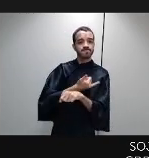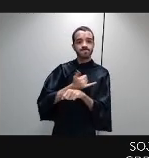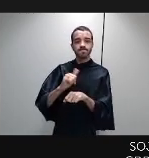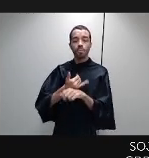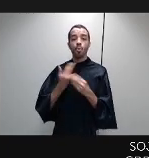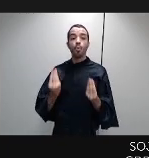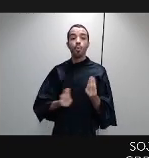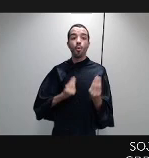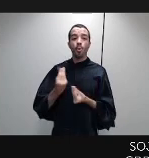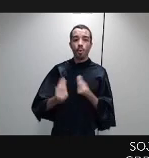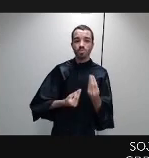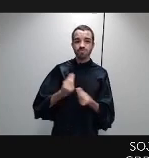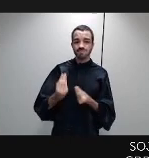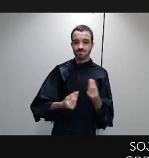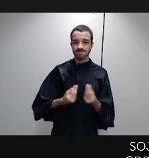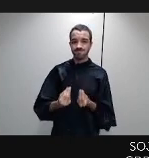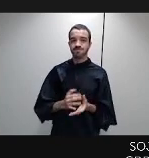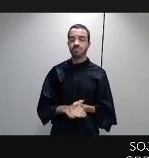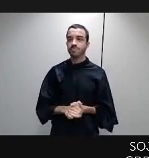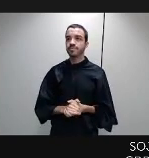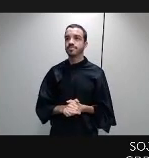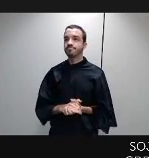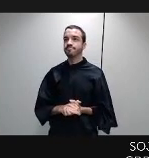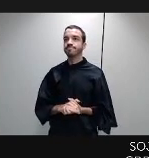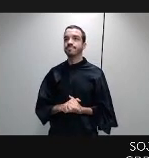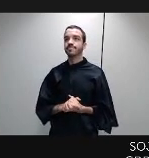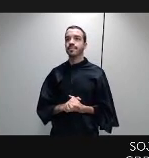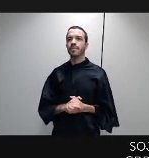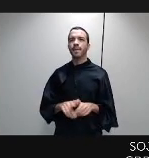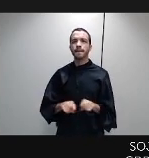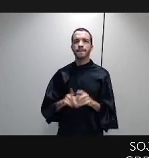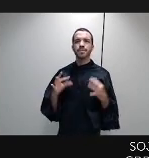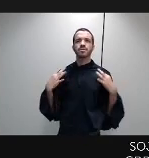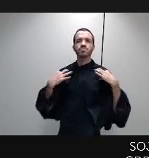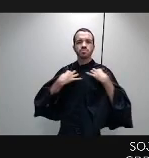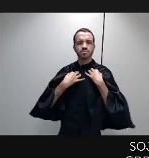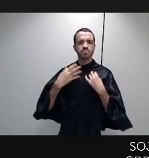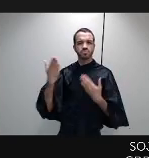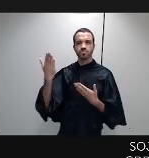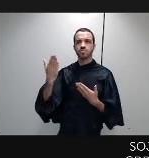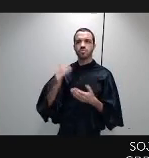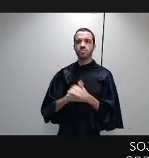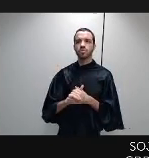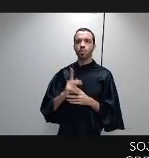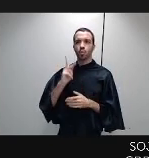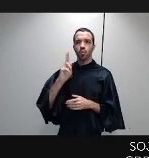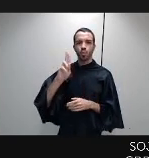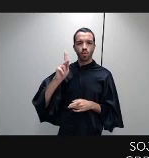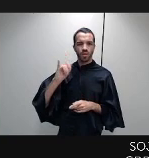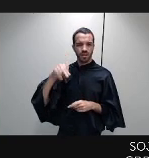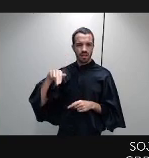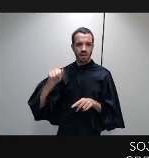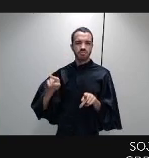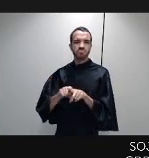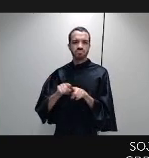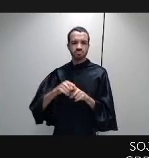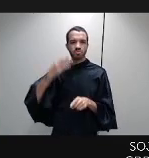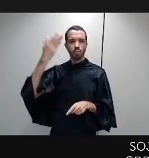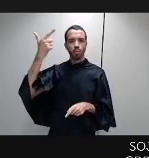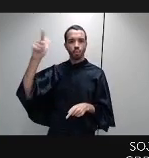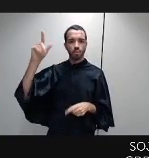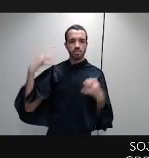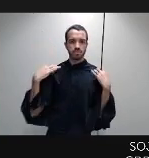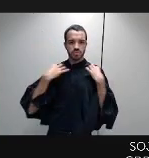me parece que o Como disse uma esquina me parece que o ministro a ministra Regina me parece que também está de acordo com essa proposta